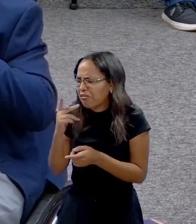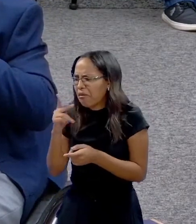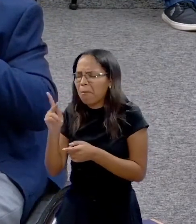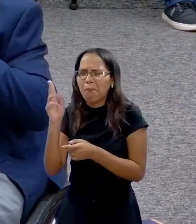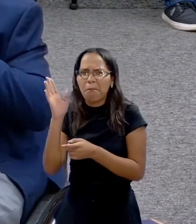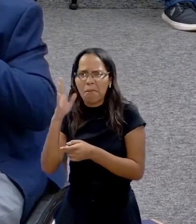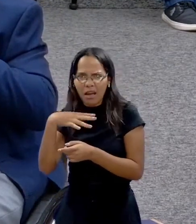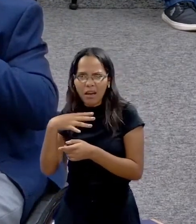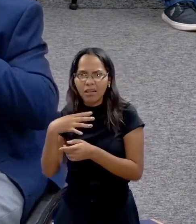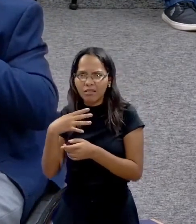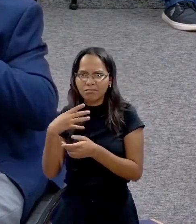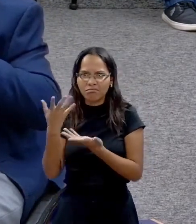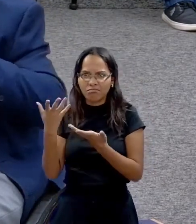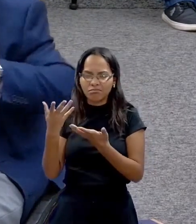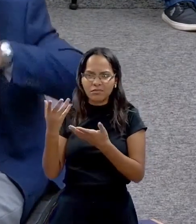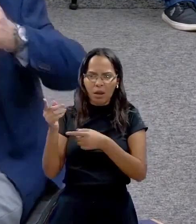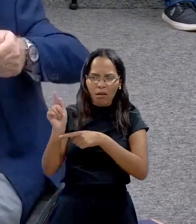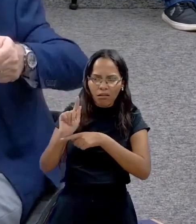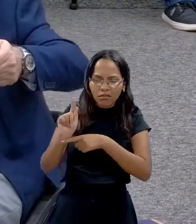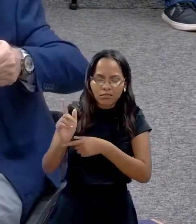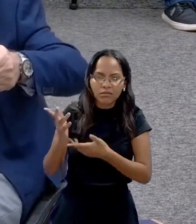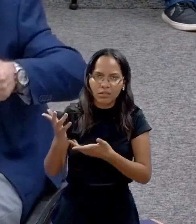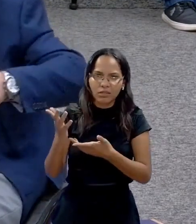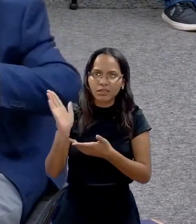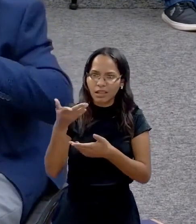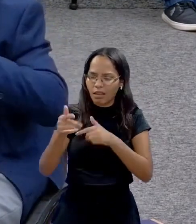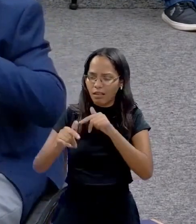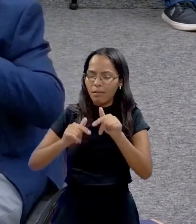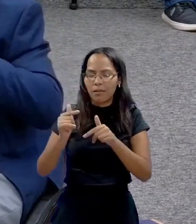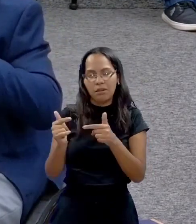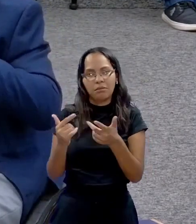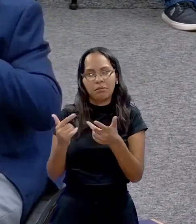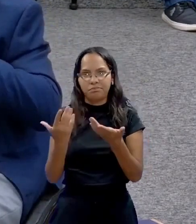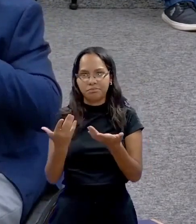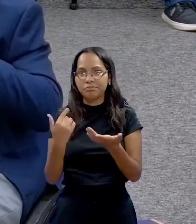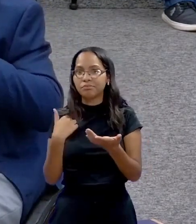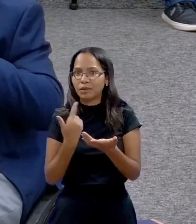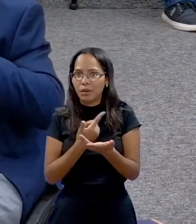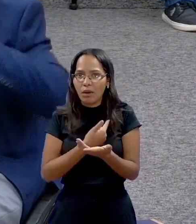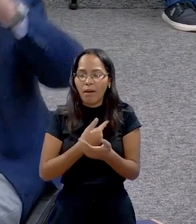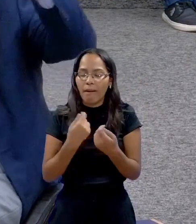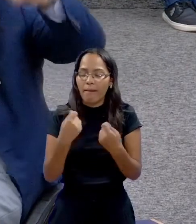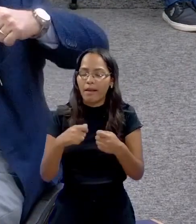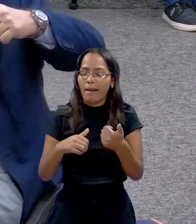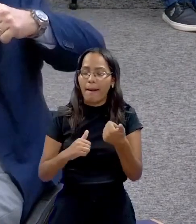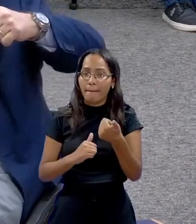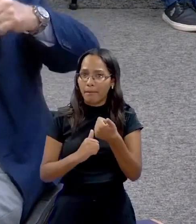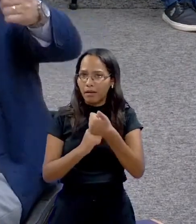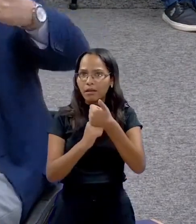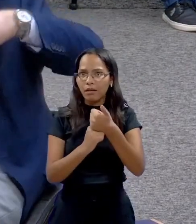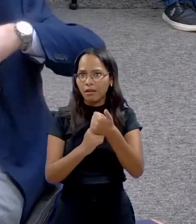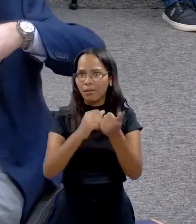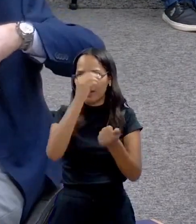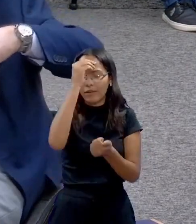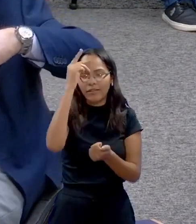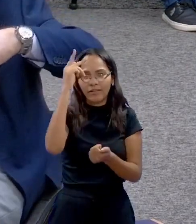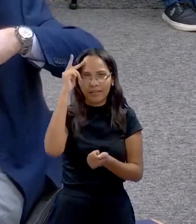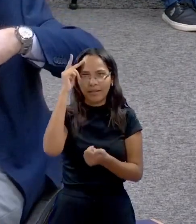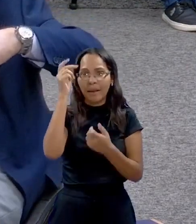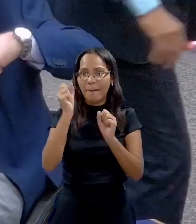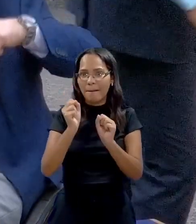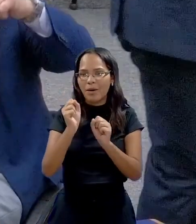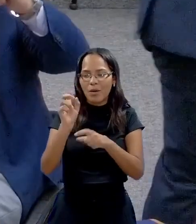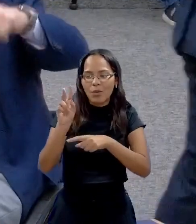que fazer a nossa parte dando suporte para que o prefeito possa cuidar da nossa cidade, que é a obrigação nossa